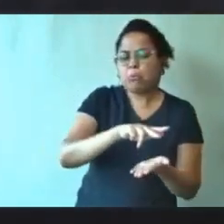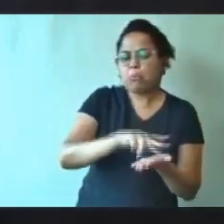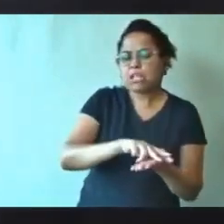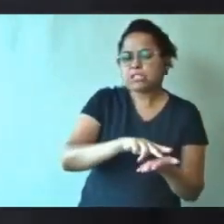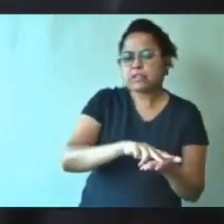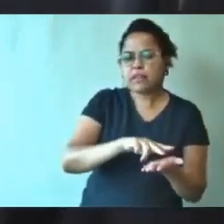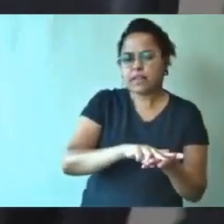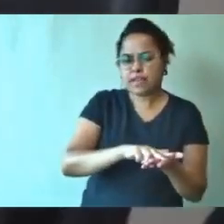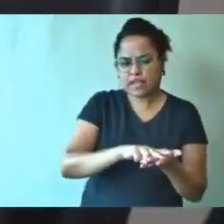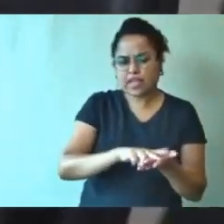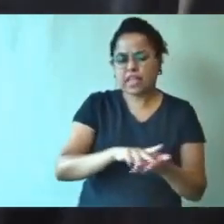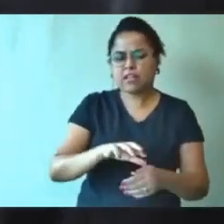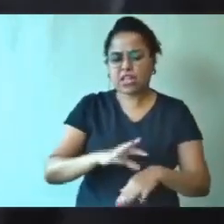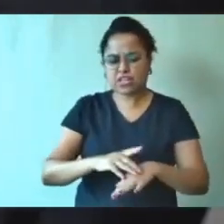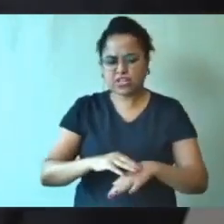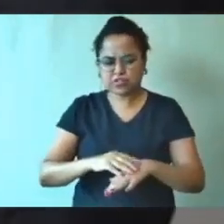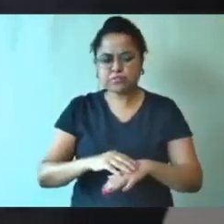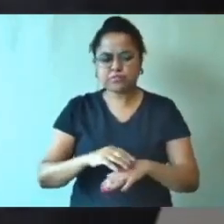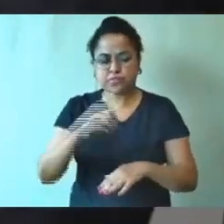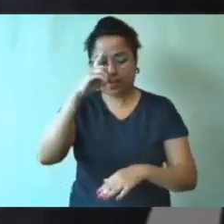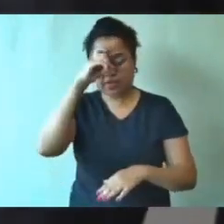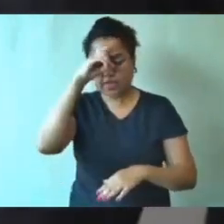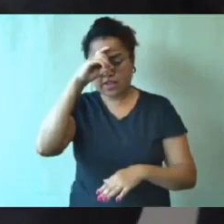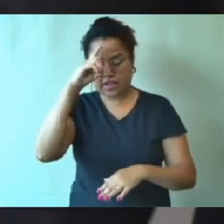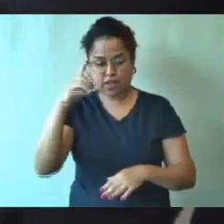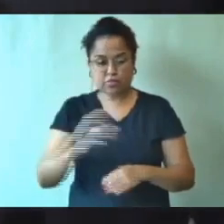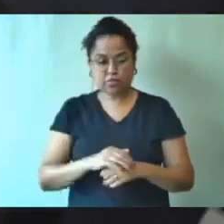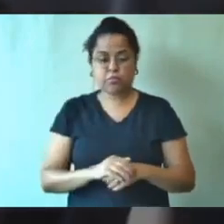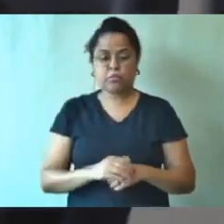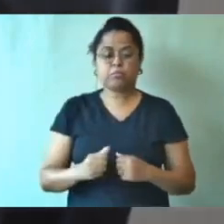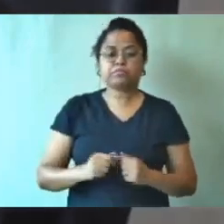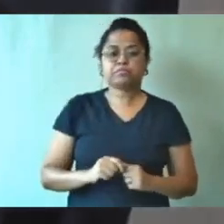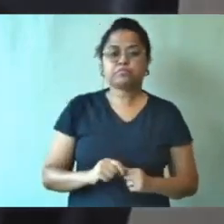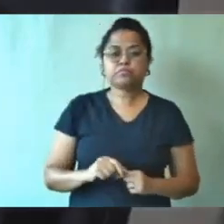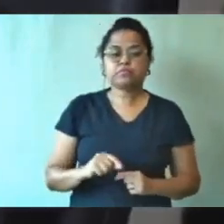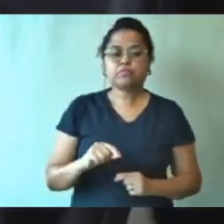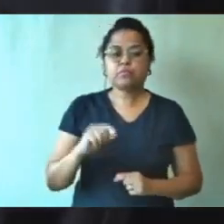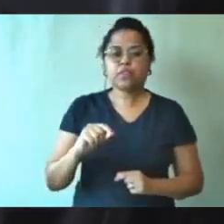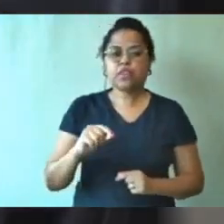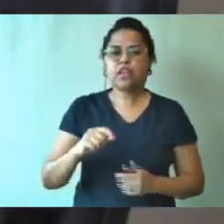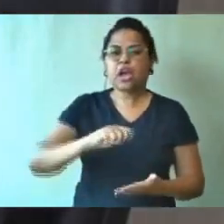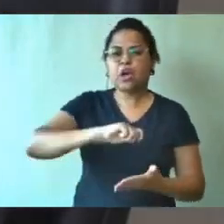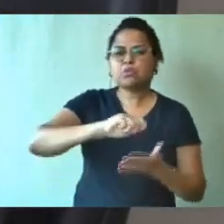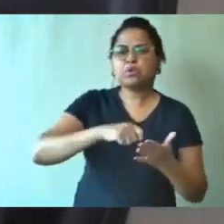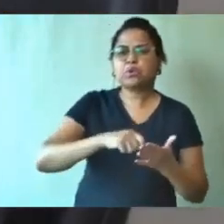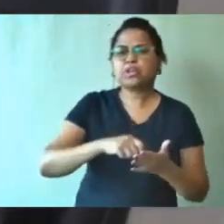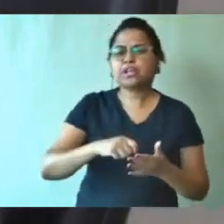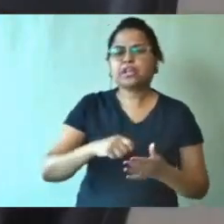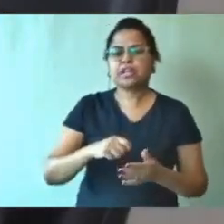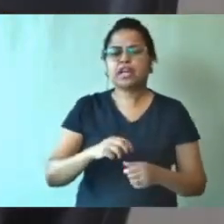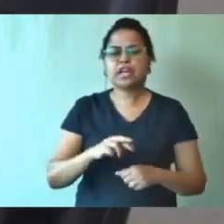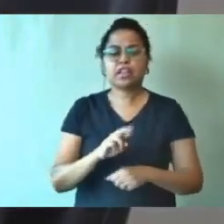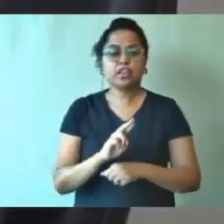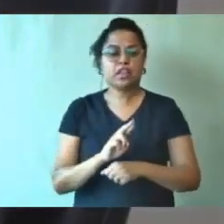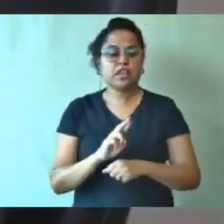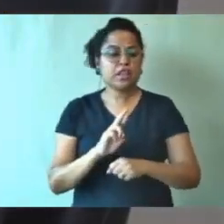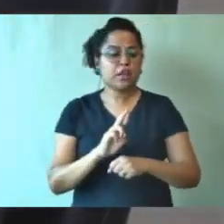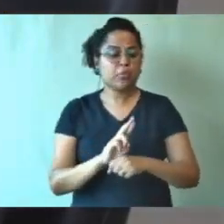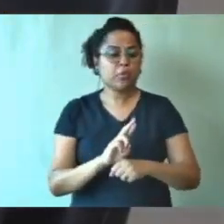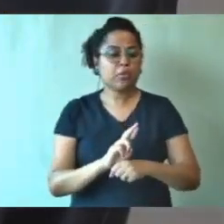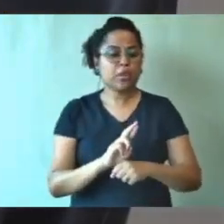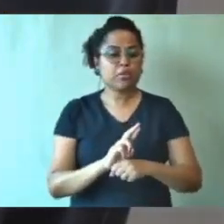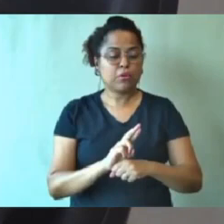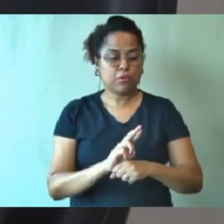prestar depoimento na CPI dos ônibus sem qualidade, de autoria da Procuradora-Geral Adjunta da Câmara Municipal de